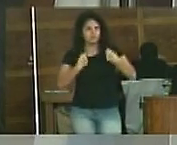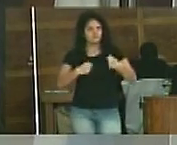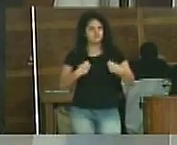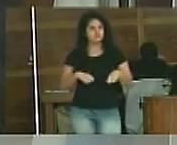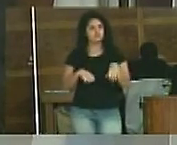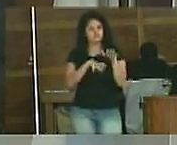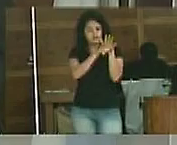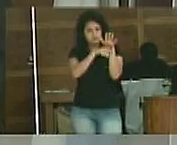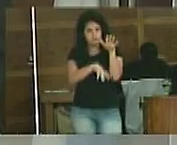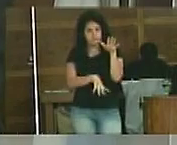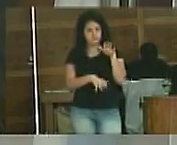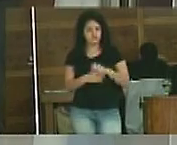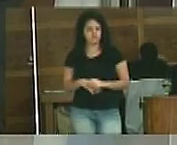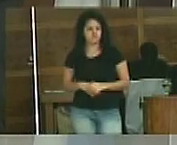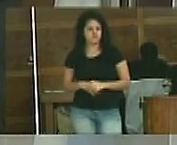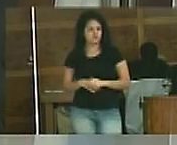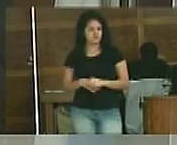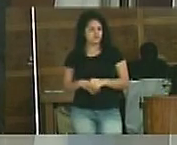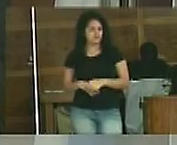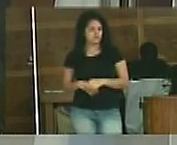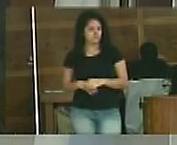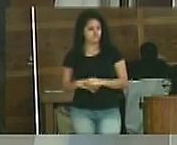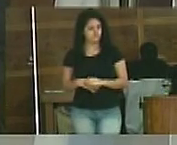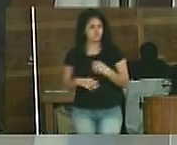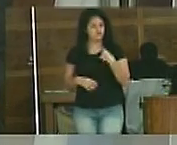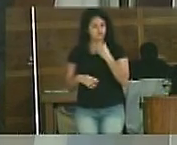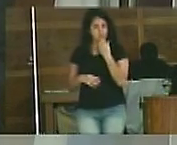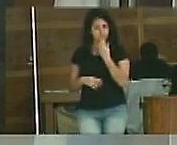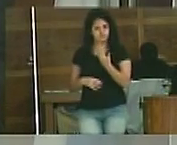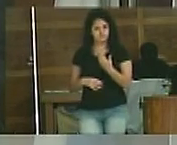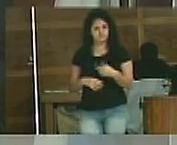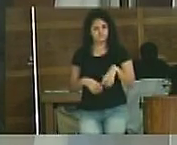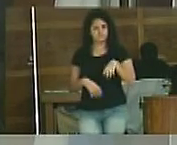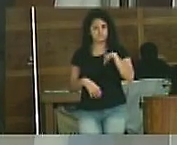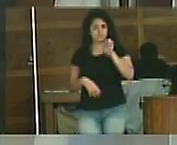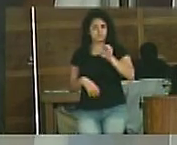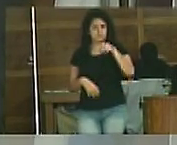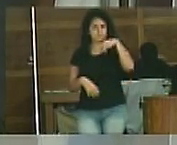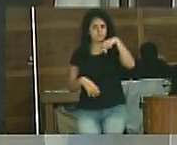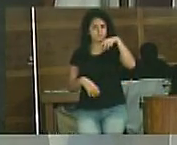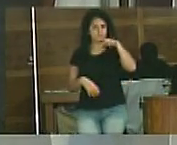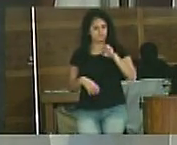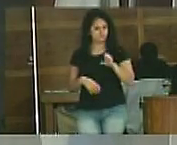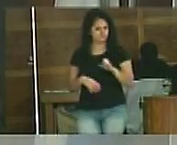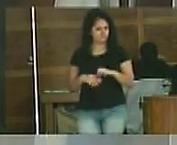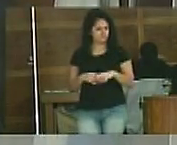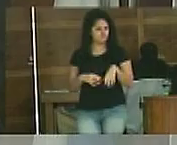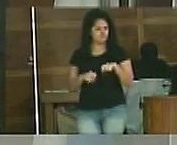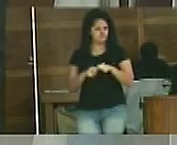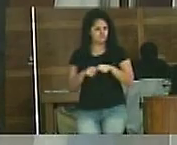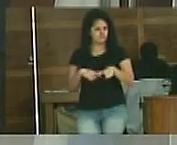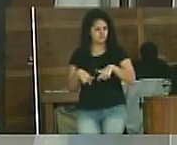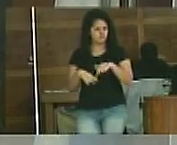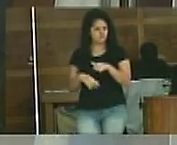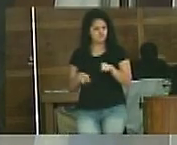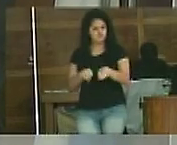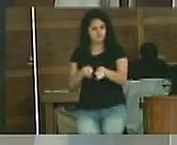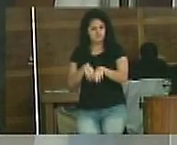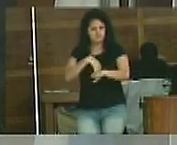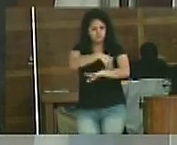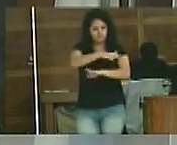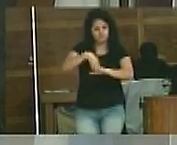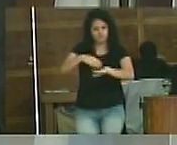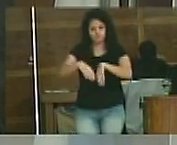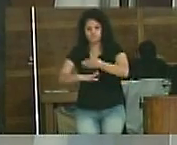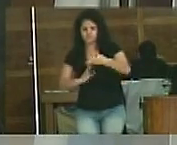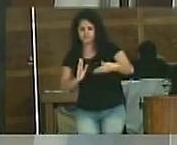mais iluminação. Então vamos, né, pedir aí para a Engelux fazer a parte dela. Também, pintura de todos os